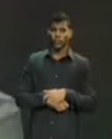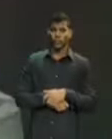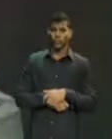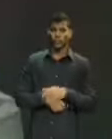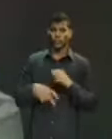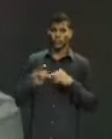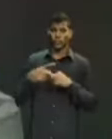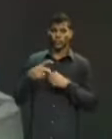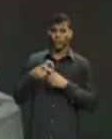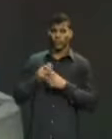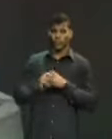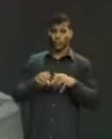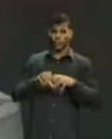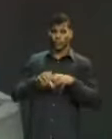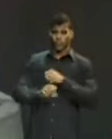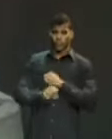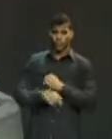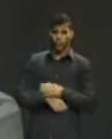com